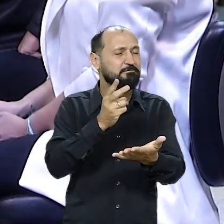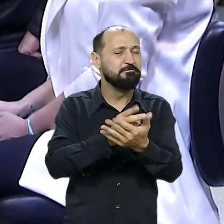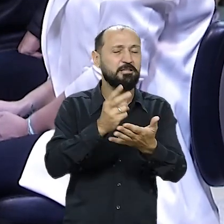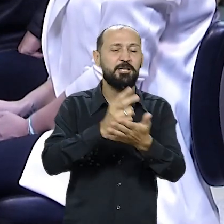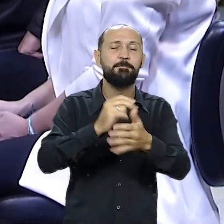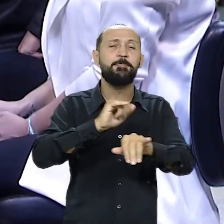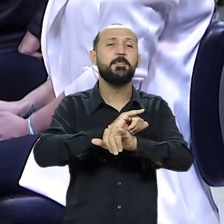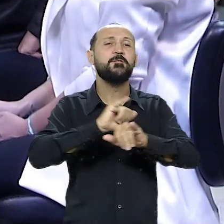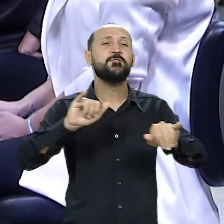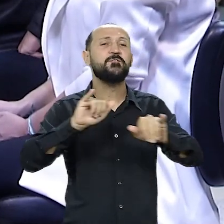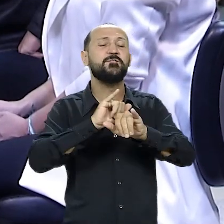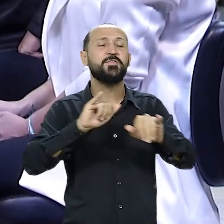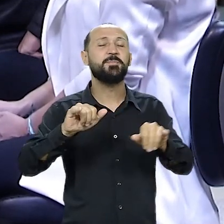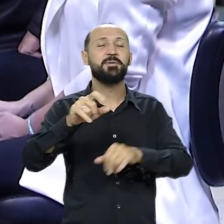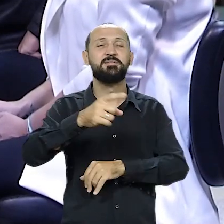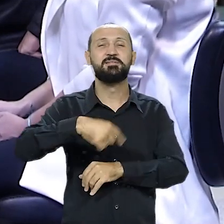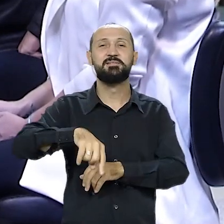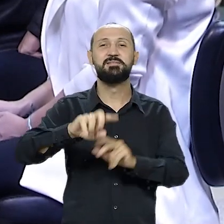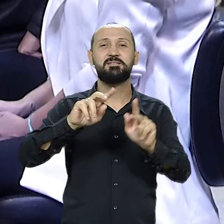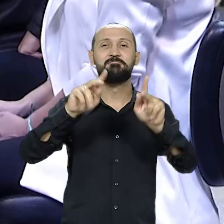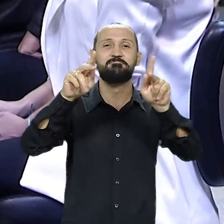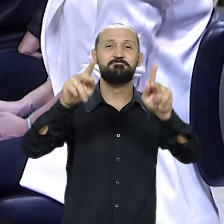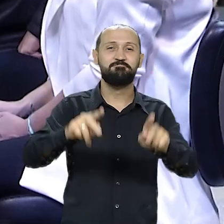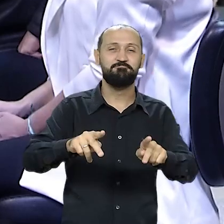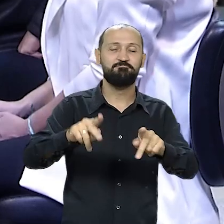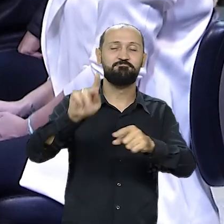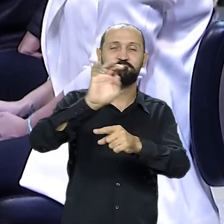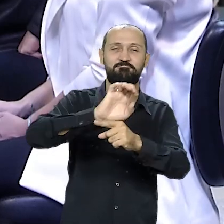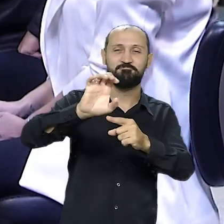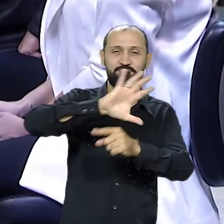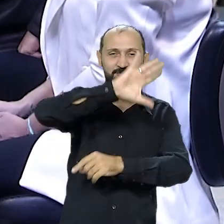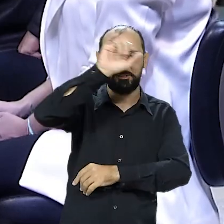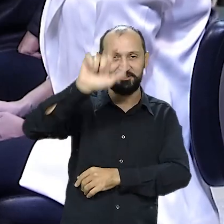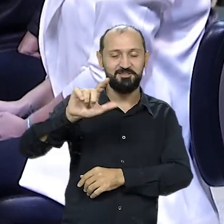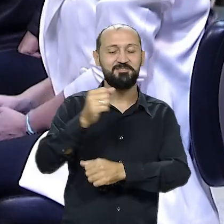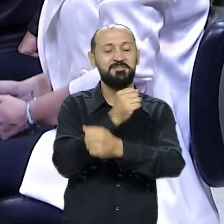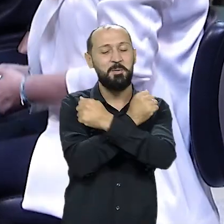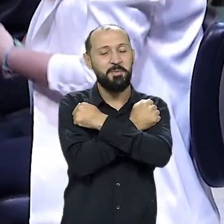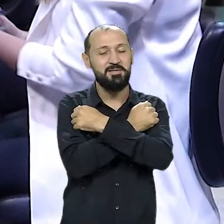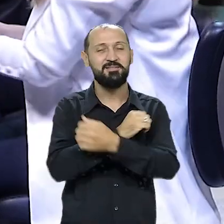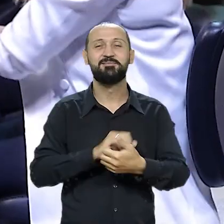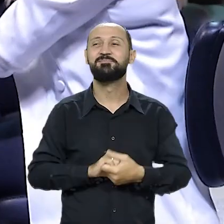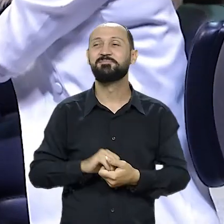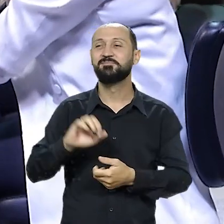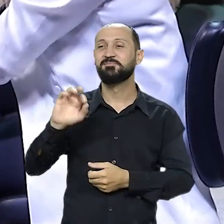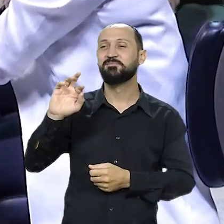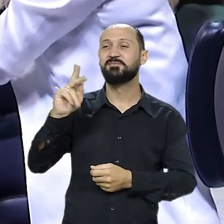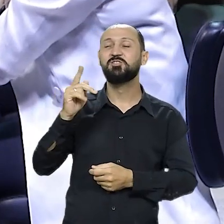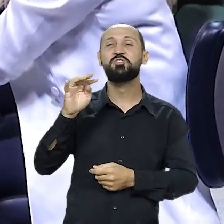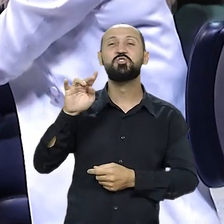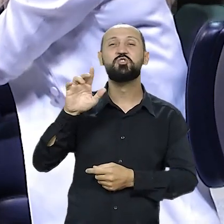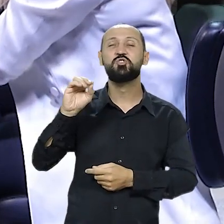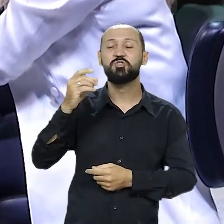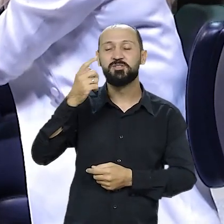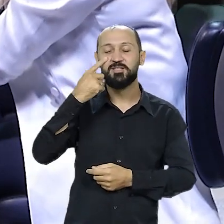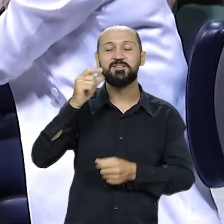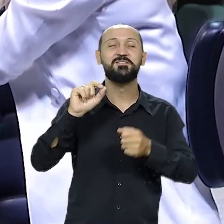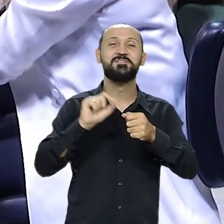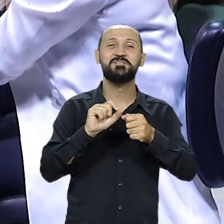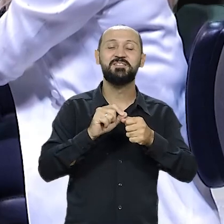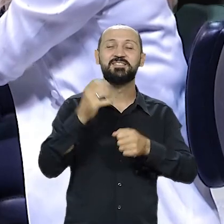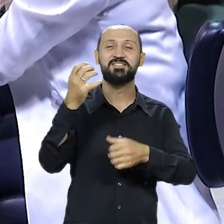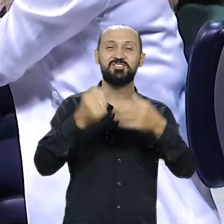informação para todo o nosso Mato Grosso do Sul. Grande abraço. Tiago, em nome dos produtores aí